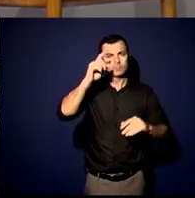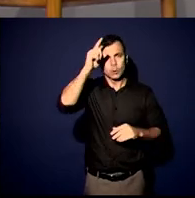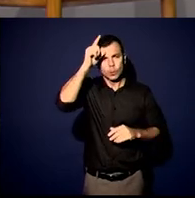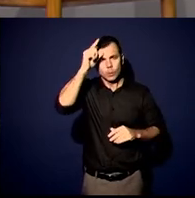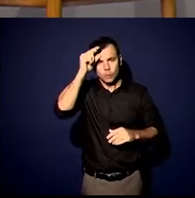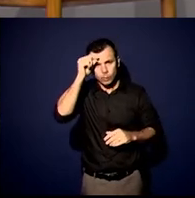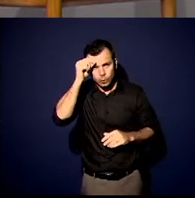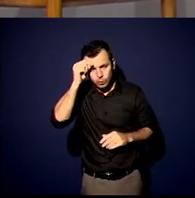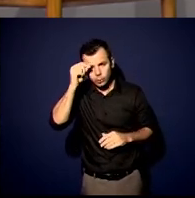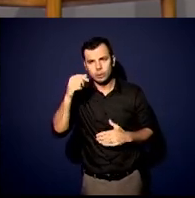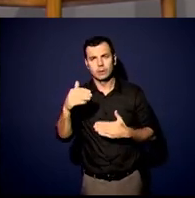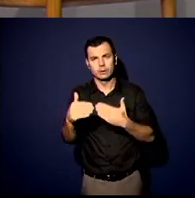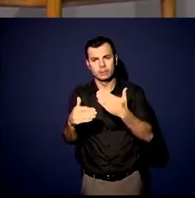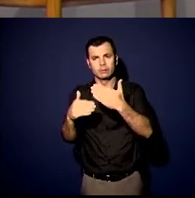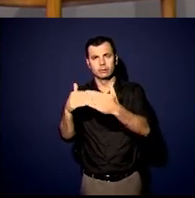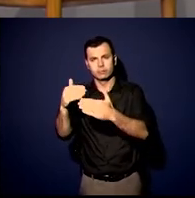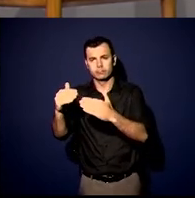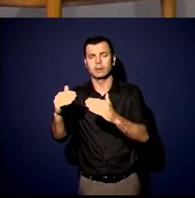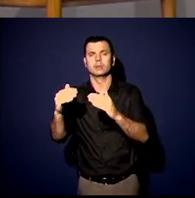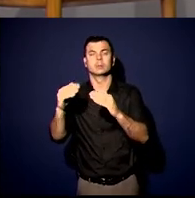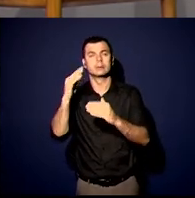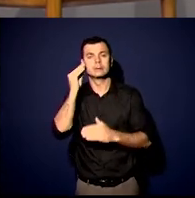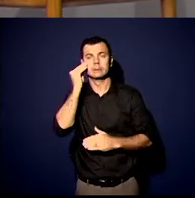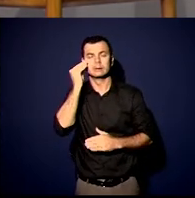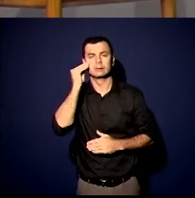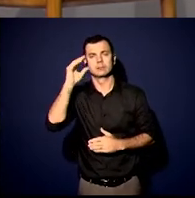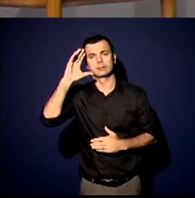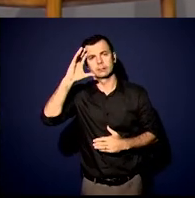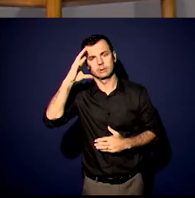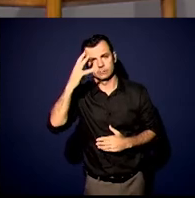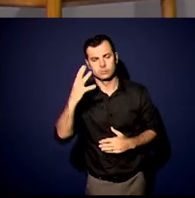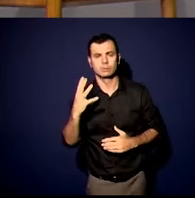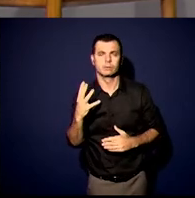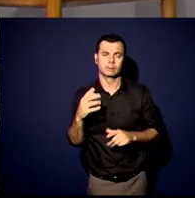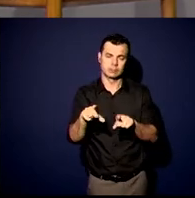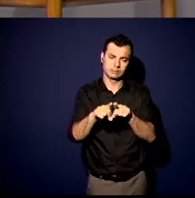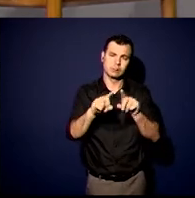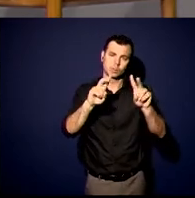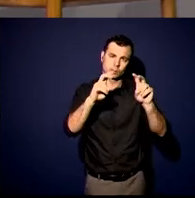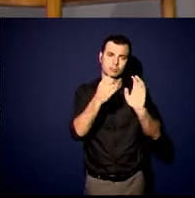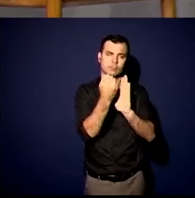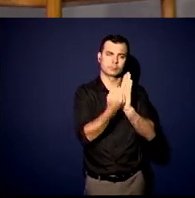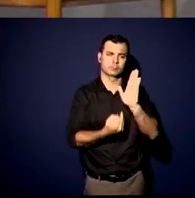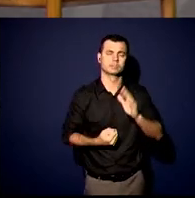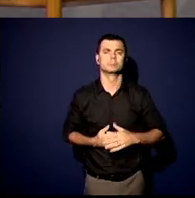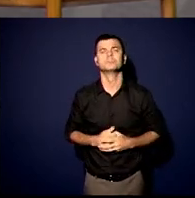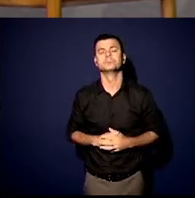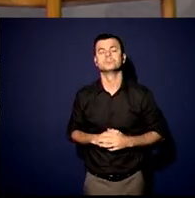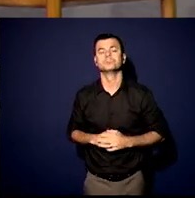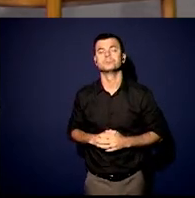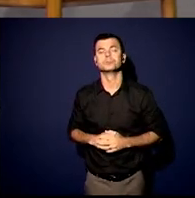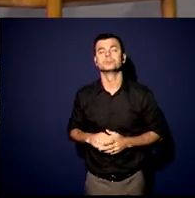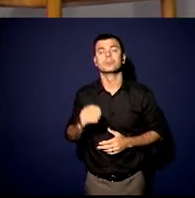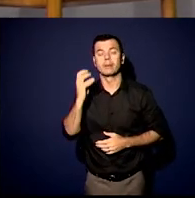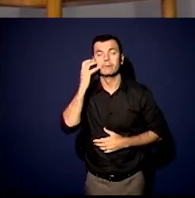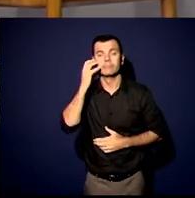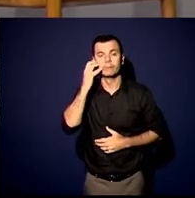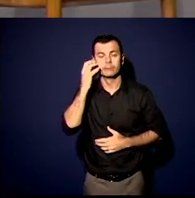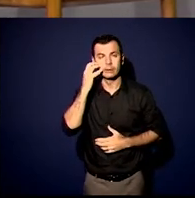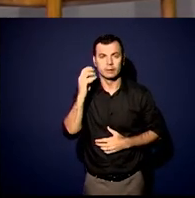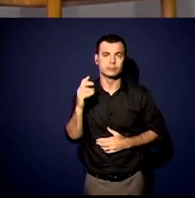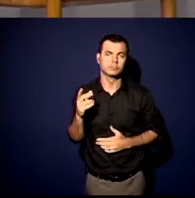esses impasses nacionais inclusive esses de cunho fiscal Flávio tem um